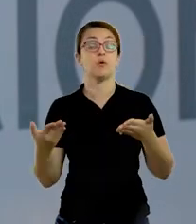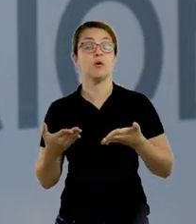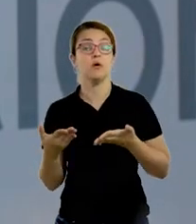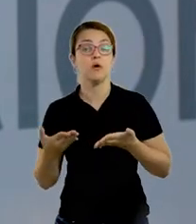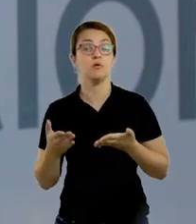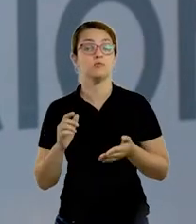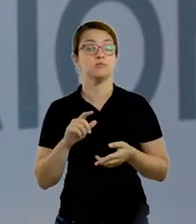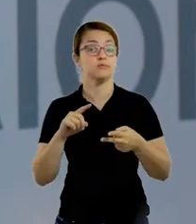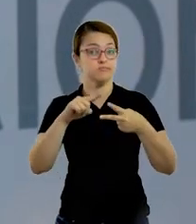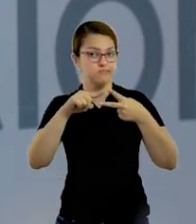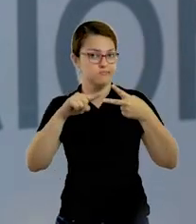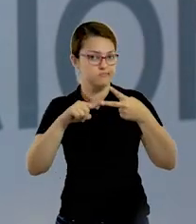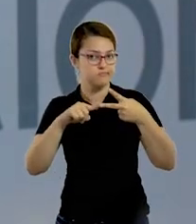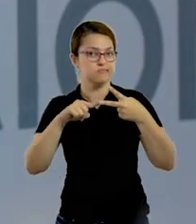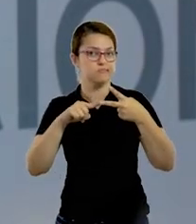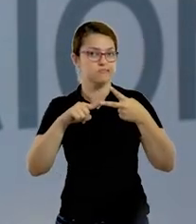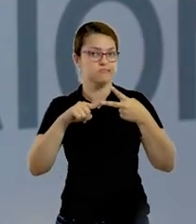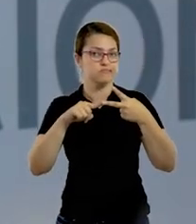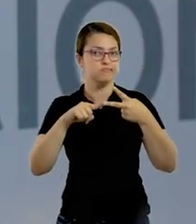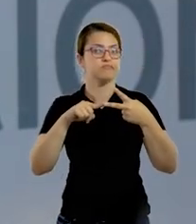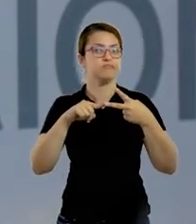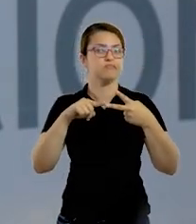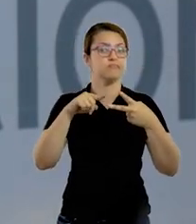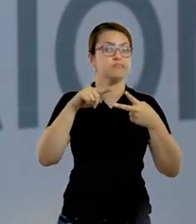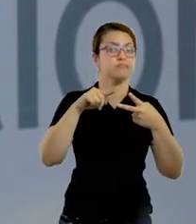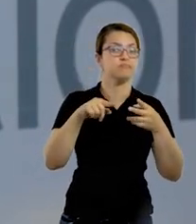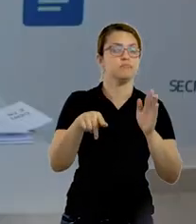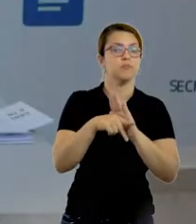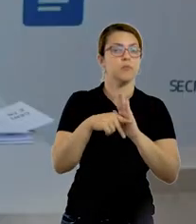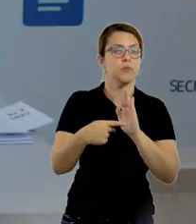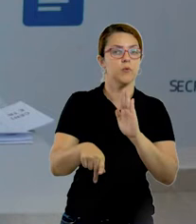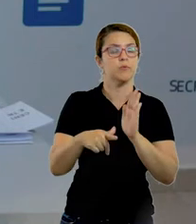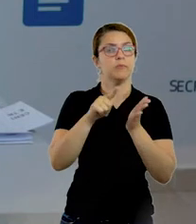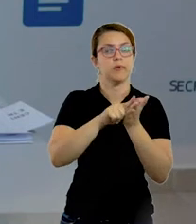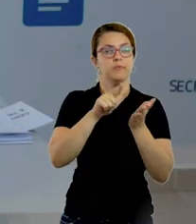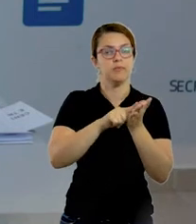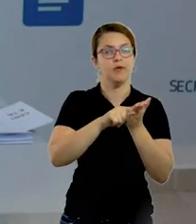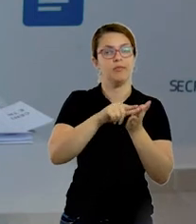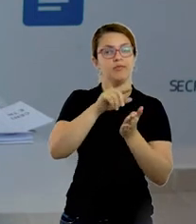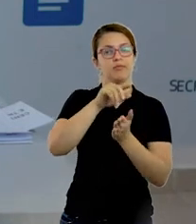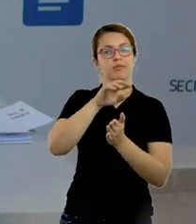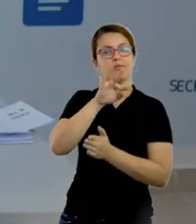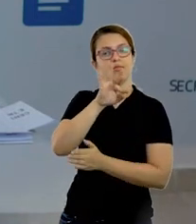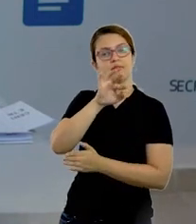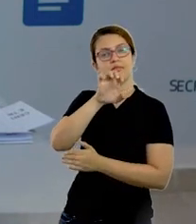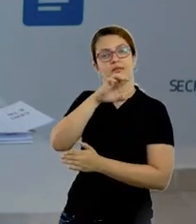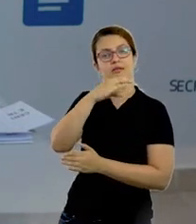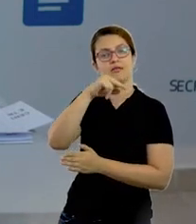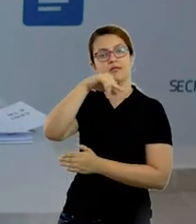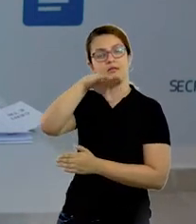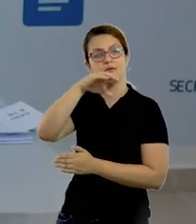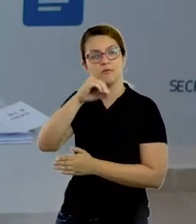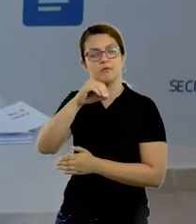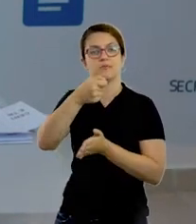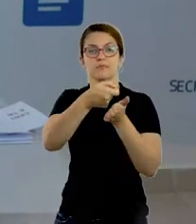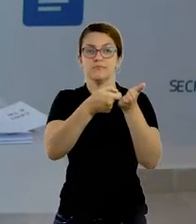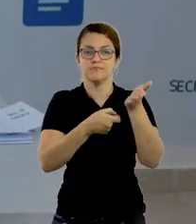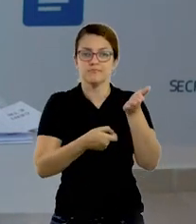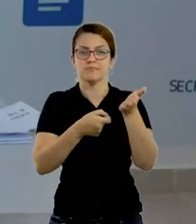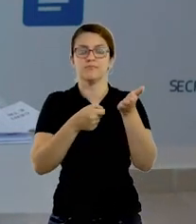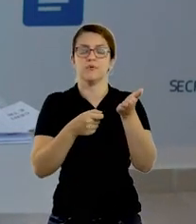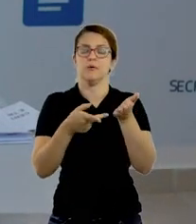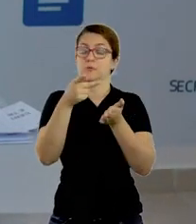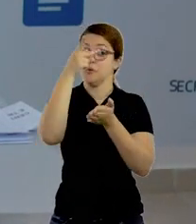fazer duas atividades. Vamos fazer uma ficha técnica e a produção de um texto sobre alguém que é